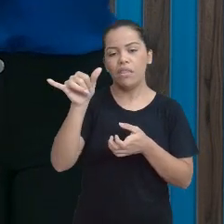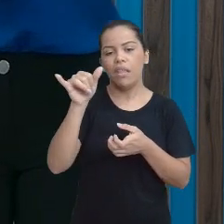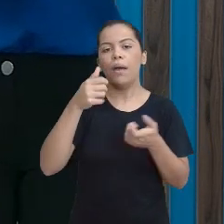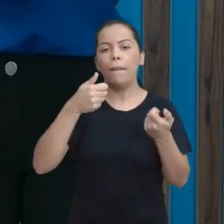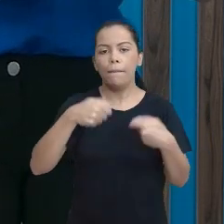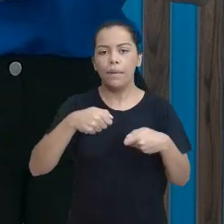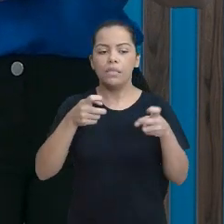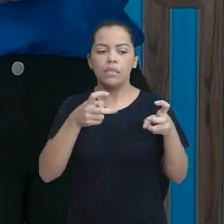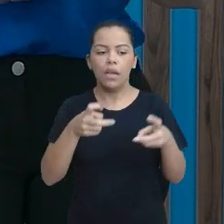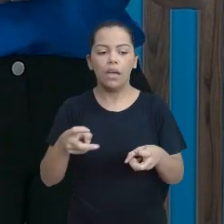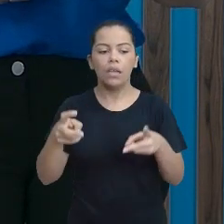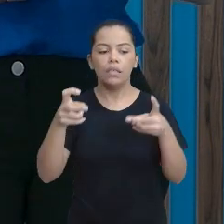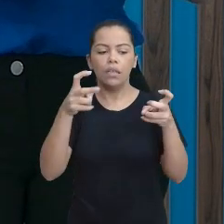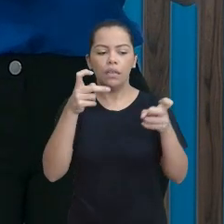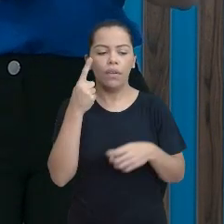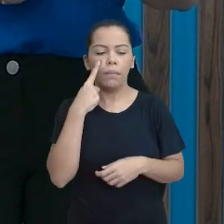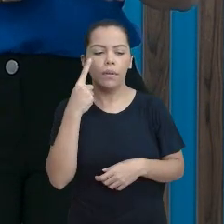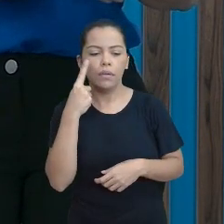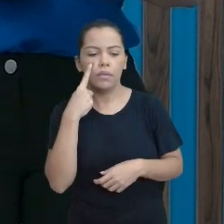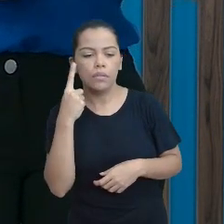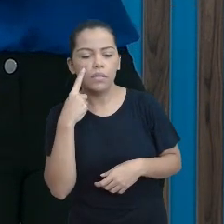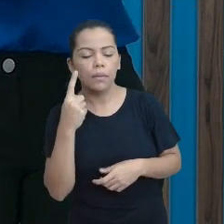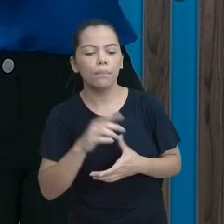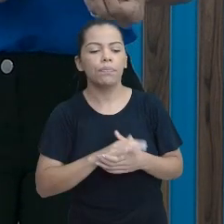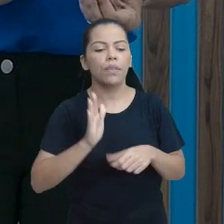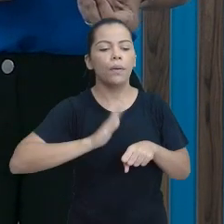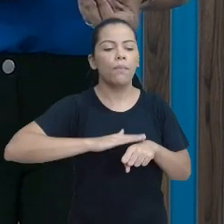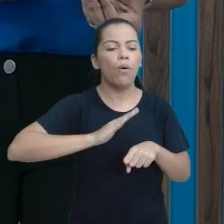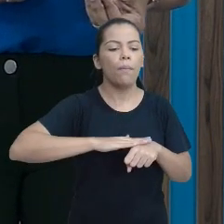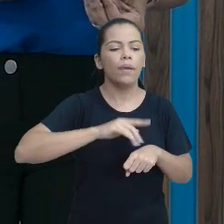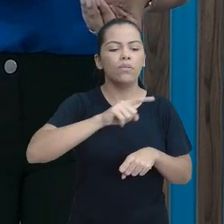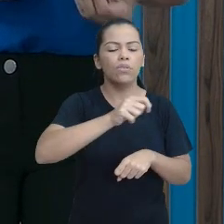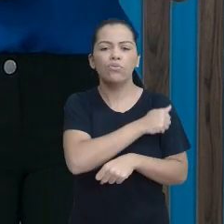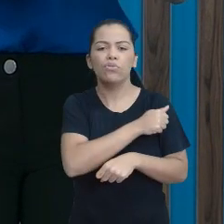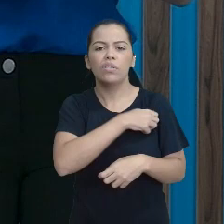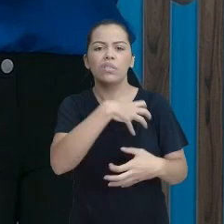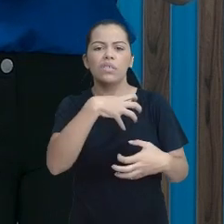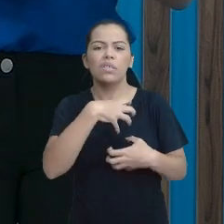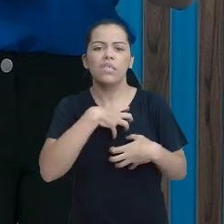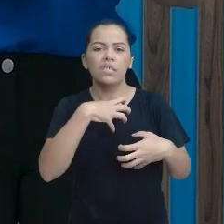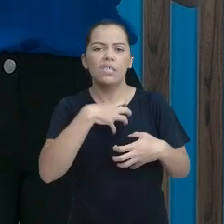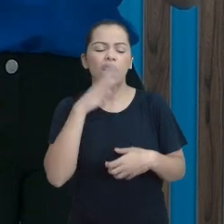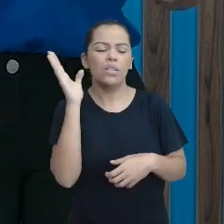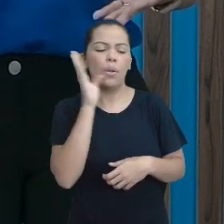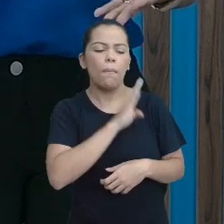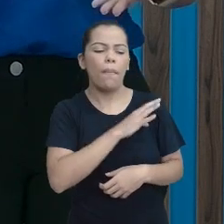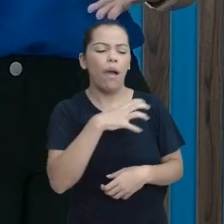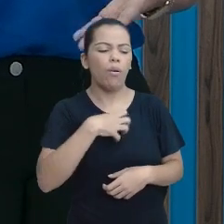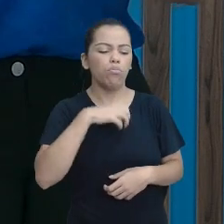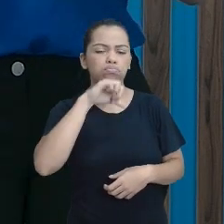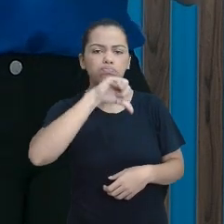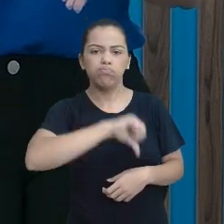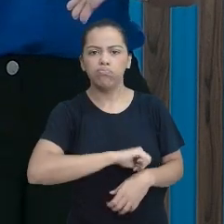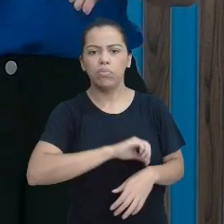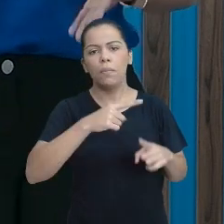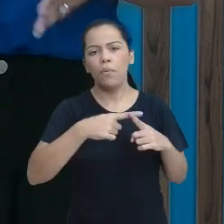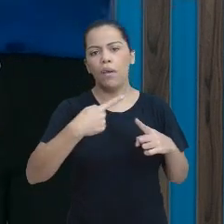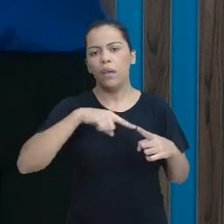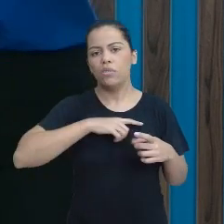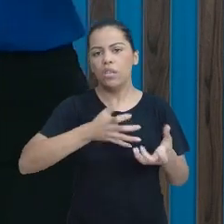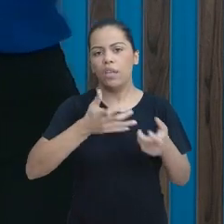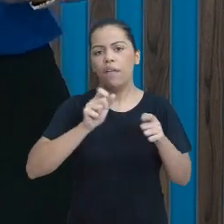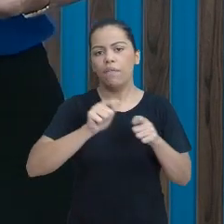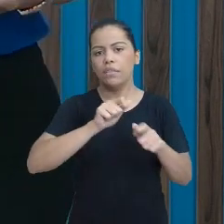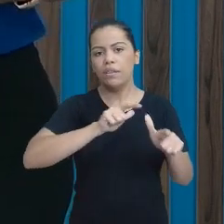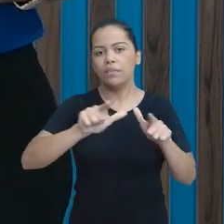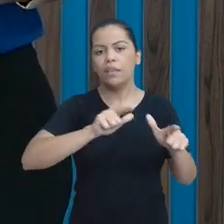identificar situações típicas do estudante que causam mal-estar, né? Porque a gente, na verdade, quer fazer um trabalho que se configura